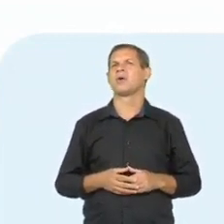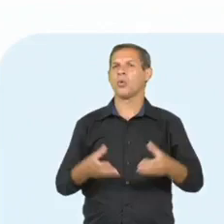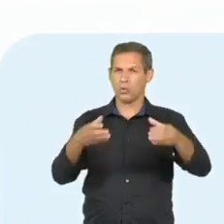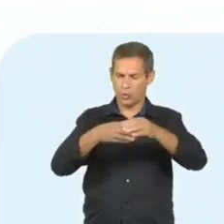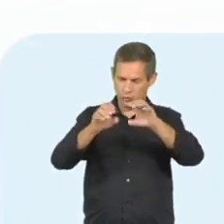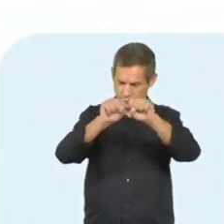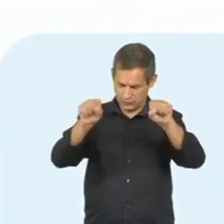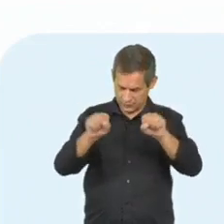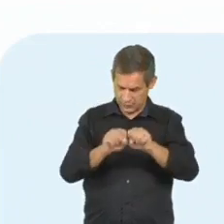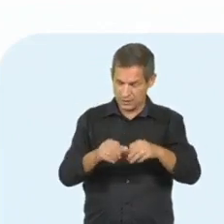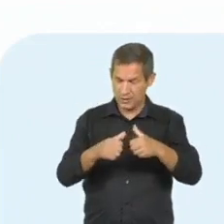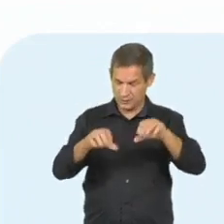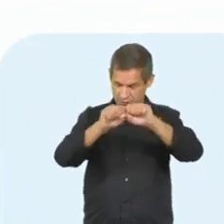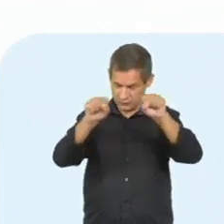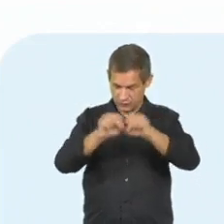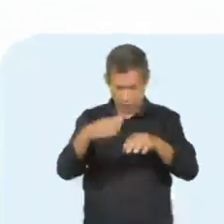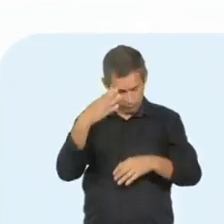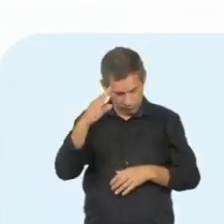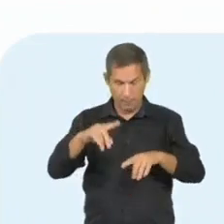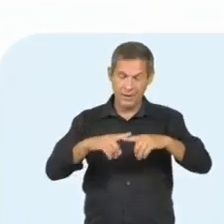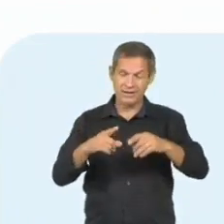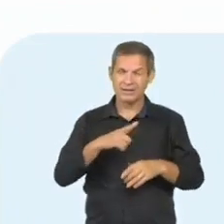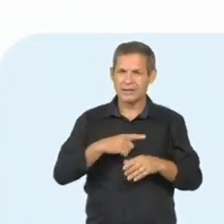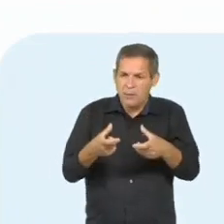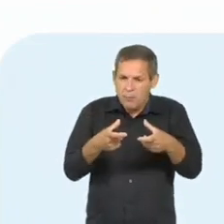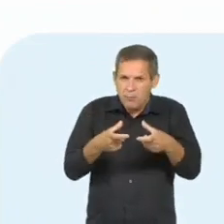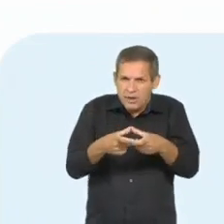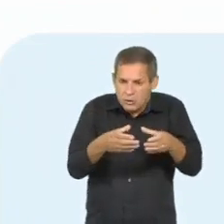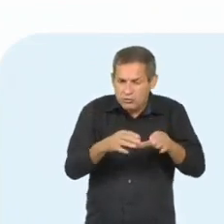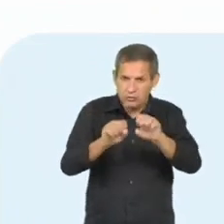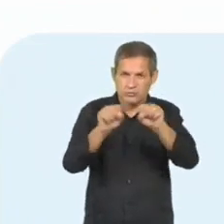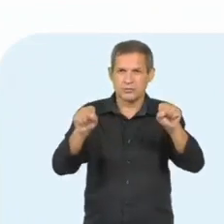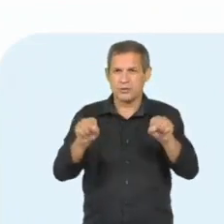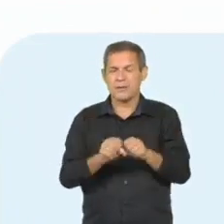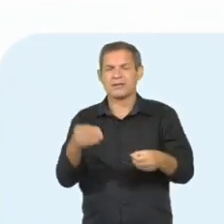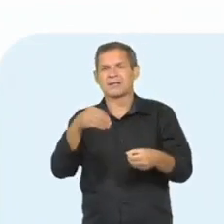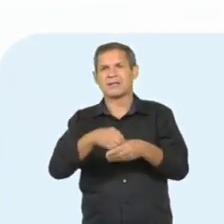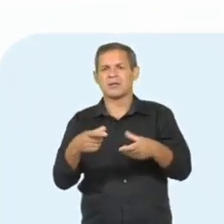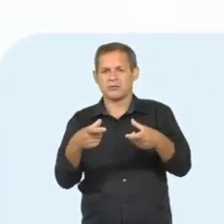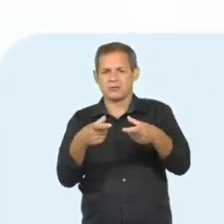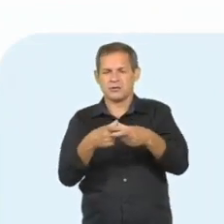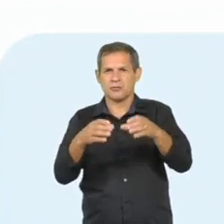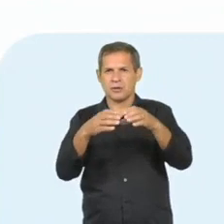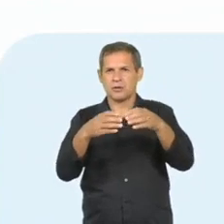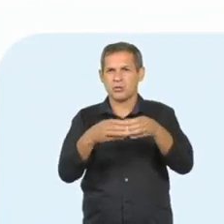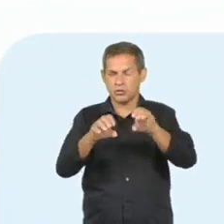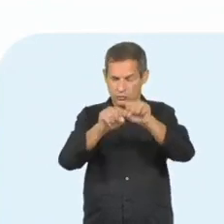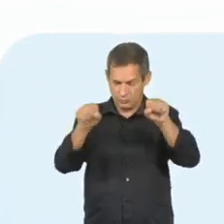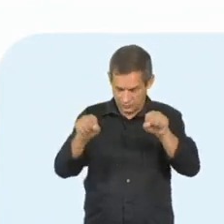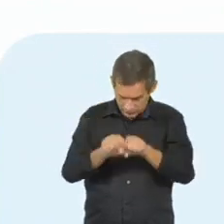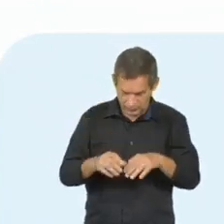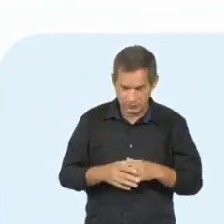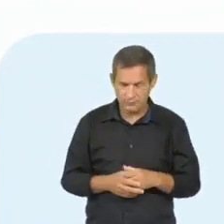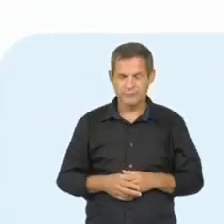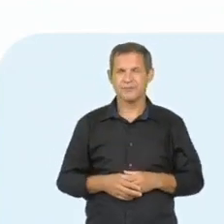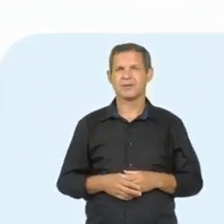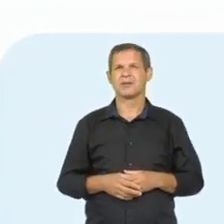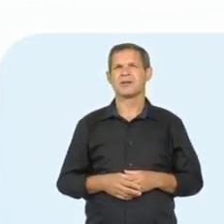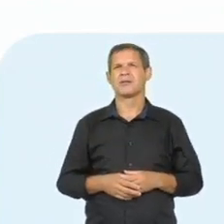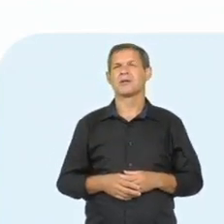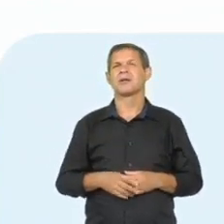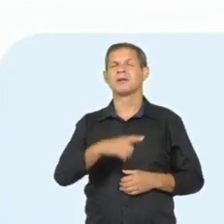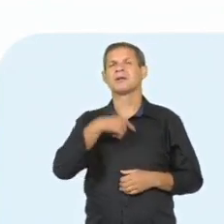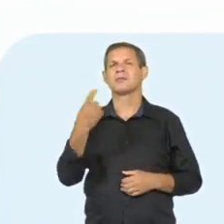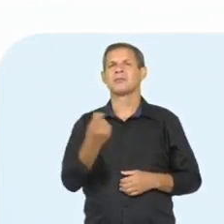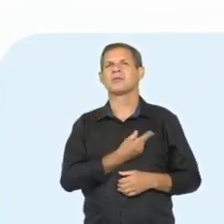subsistemas. Então, ele é o sistema principal e apresenta subsistemas. Dentro desses subsistemas, nós